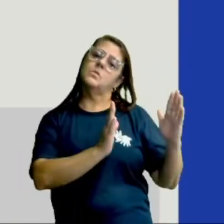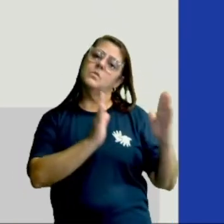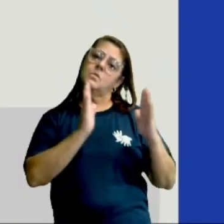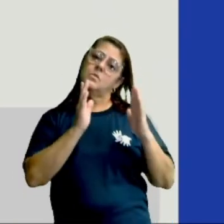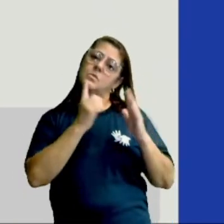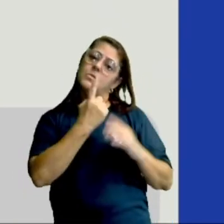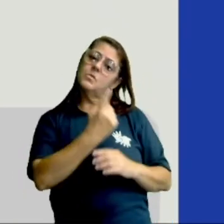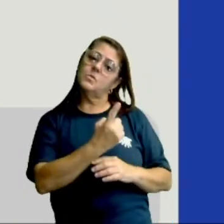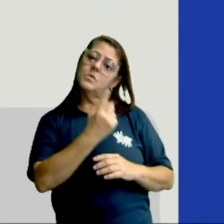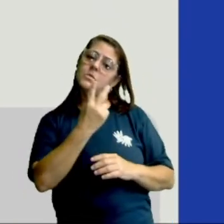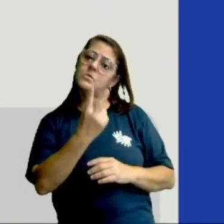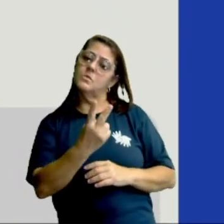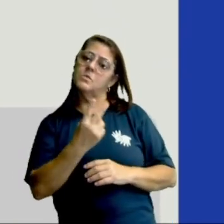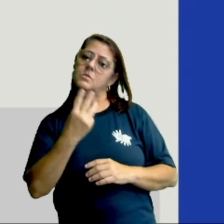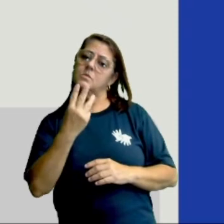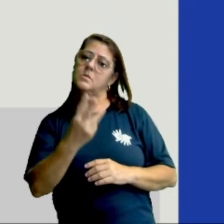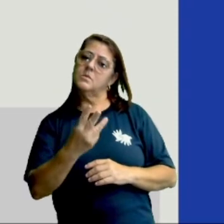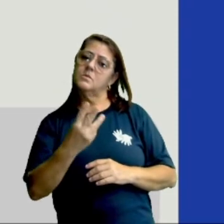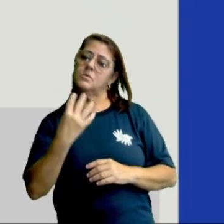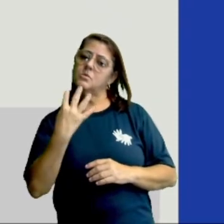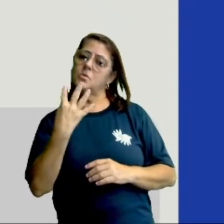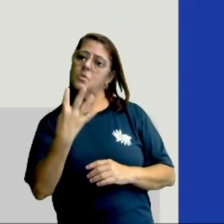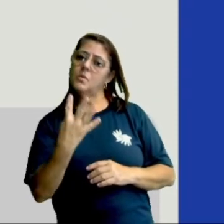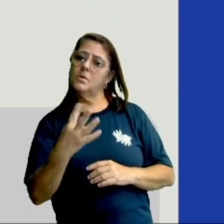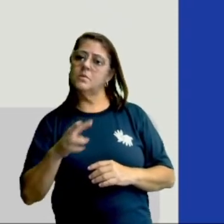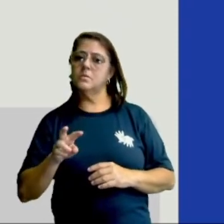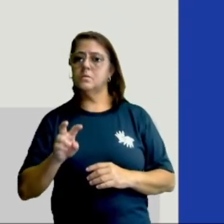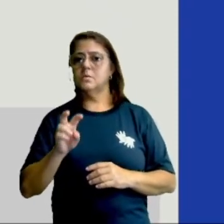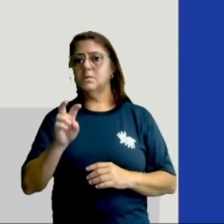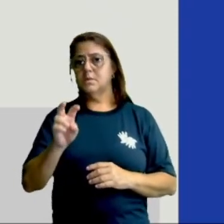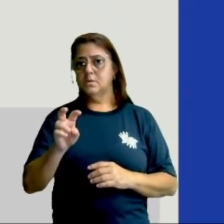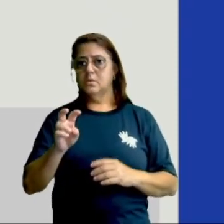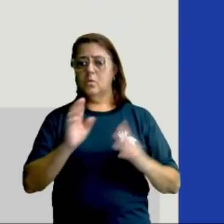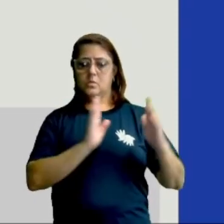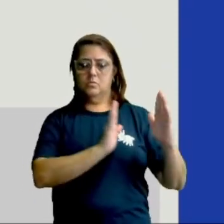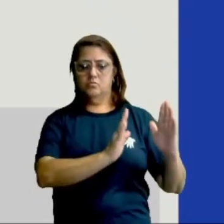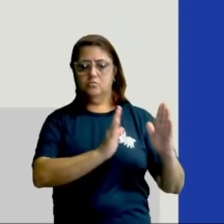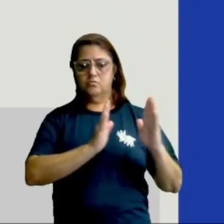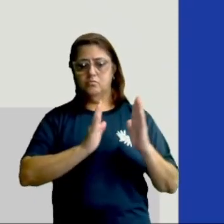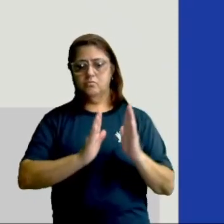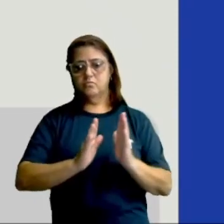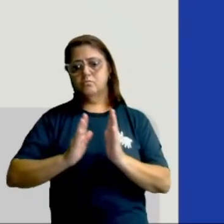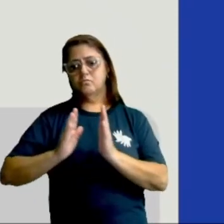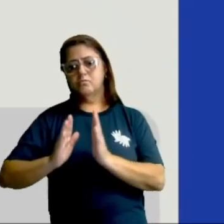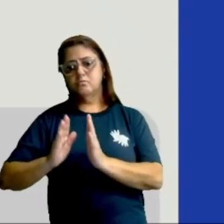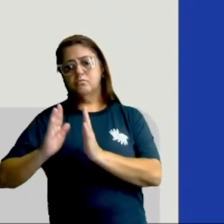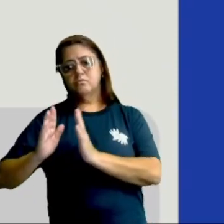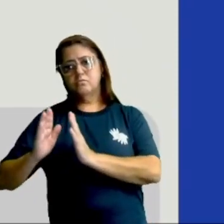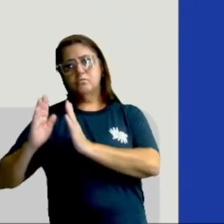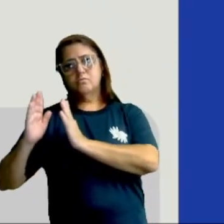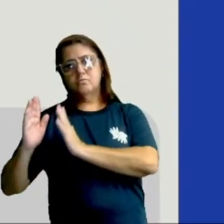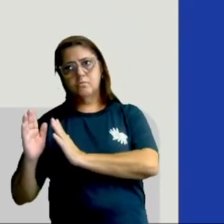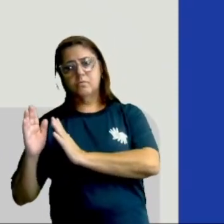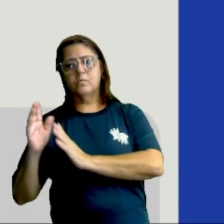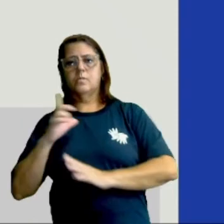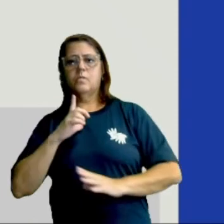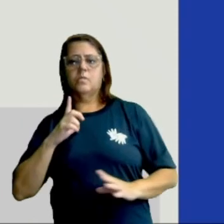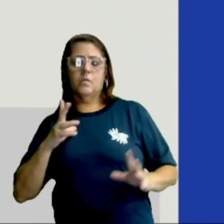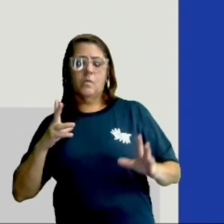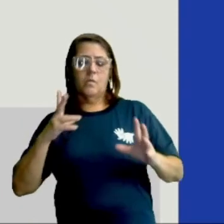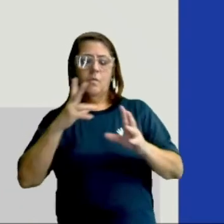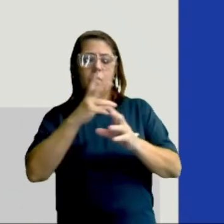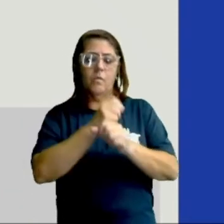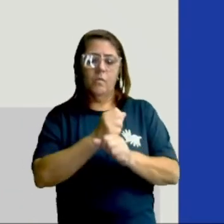Então, 1, 2, 3, 4, 5. Então, ele quer pegar o número de lápis que